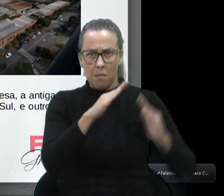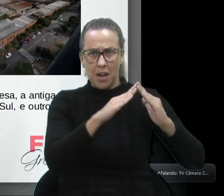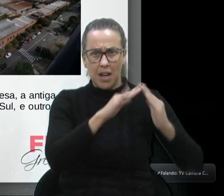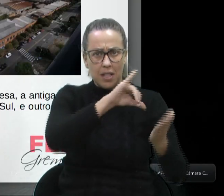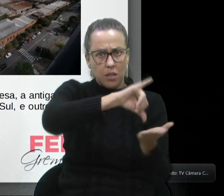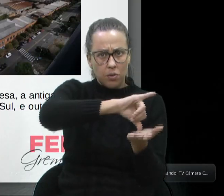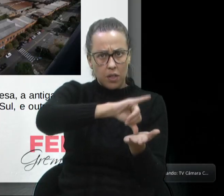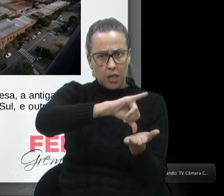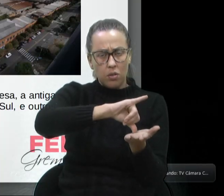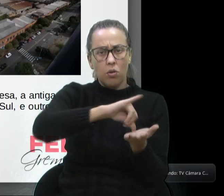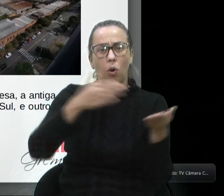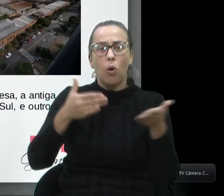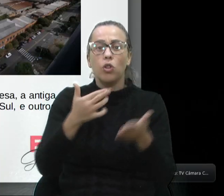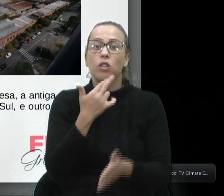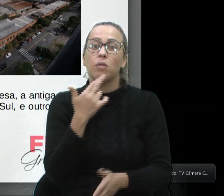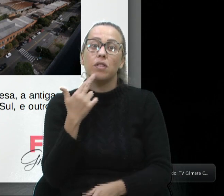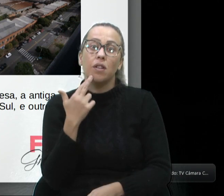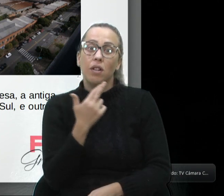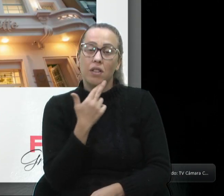centro, que hoje é um restaurante,